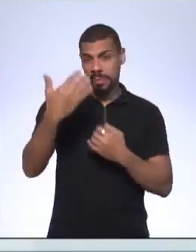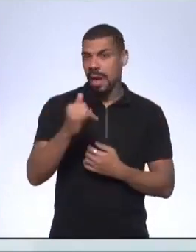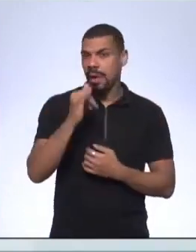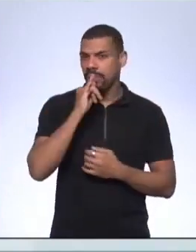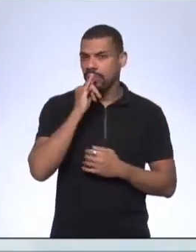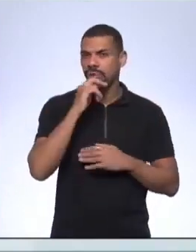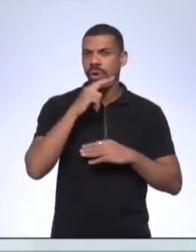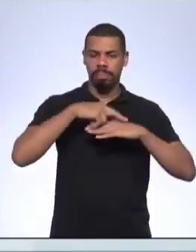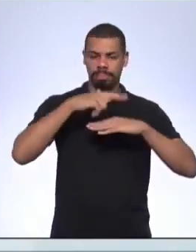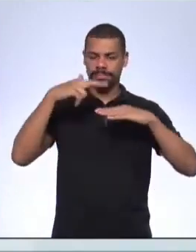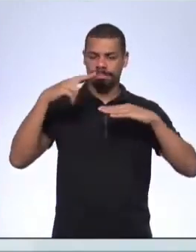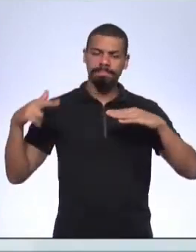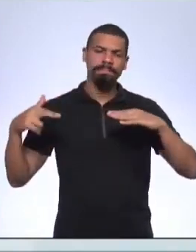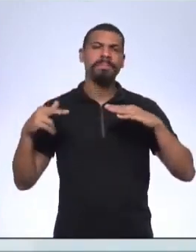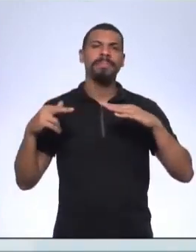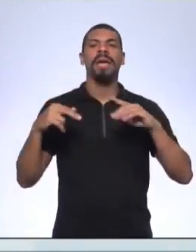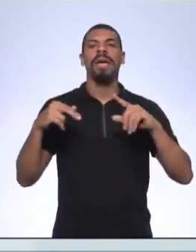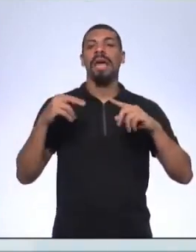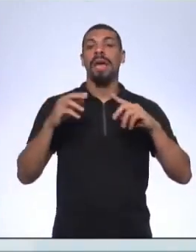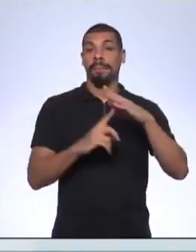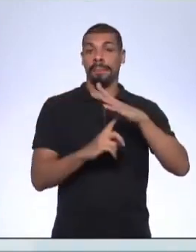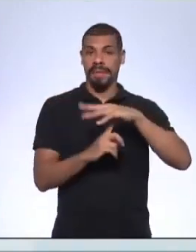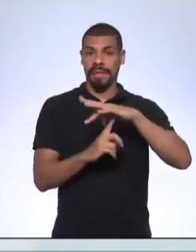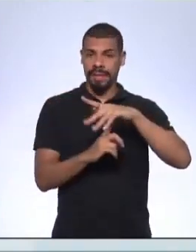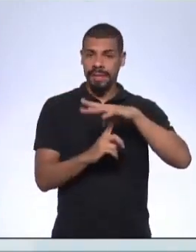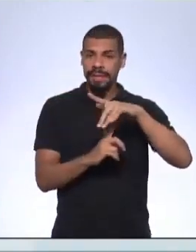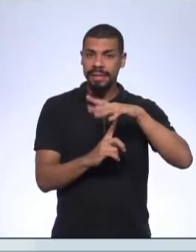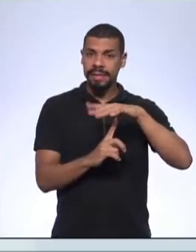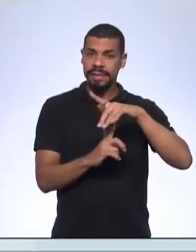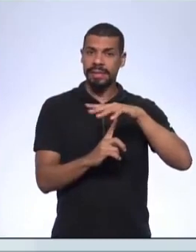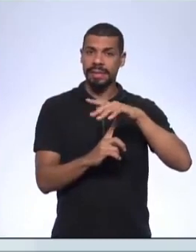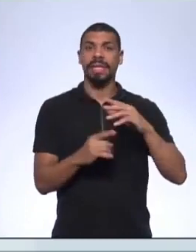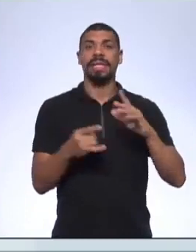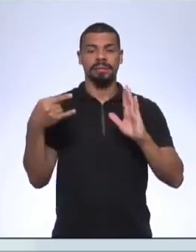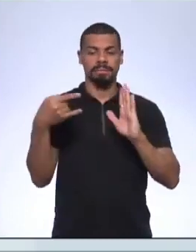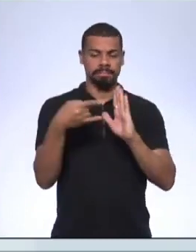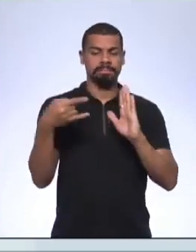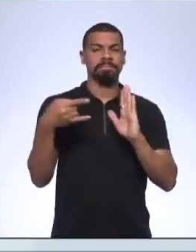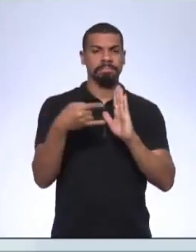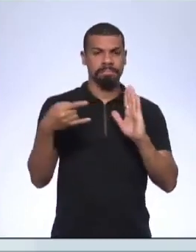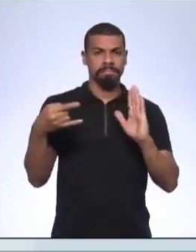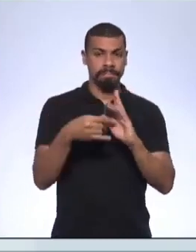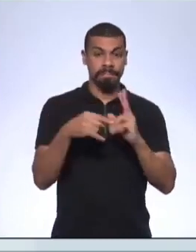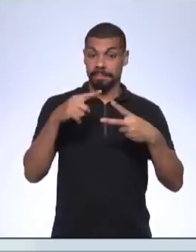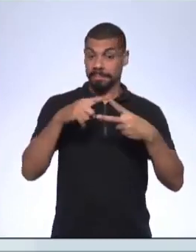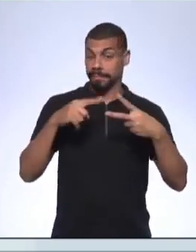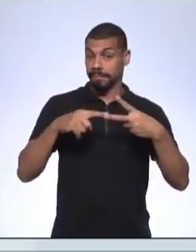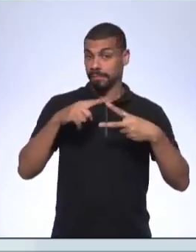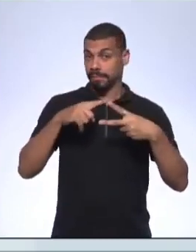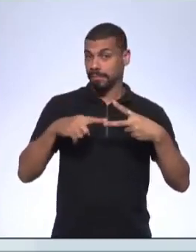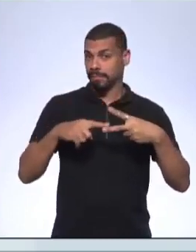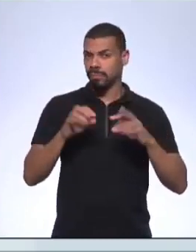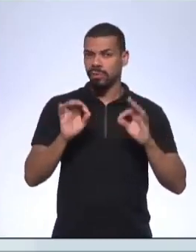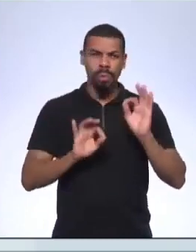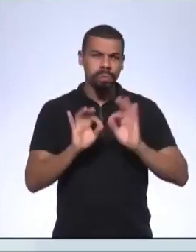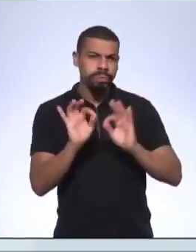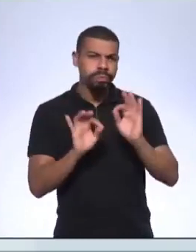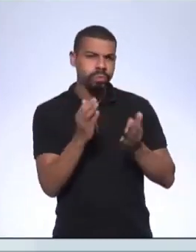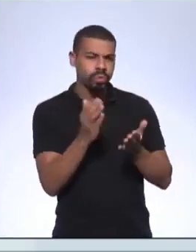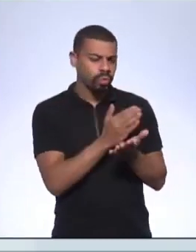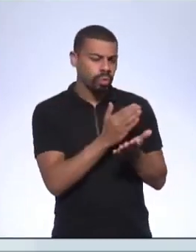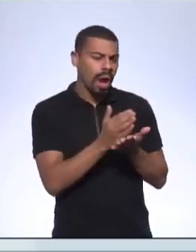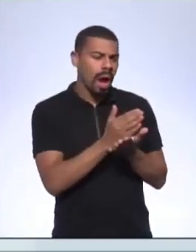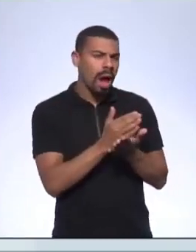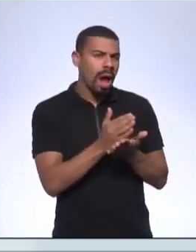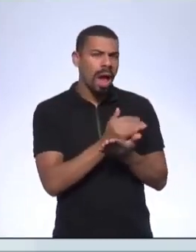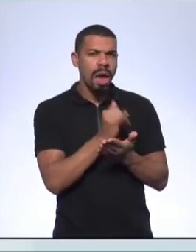ondas mecânicas e eletromagnéticas, quais vamos tratar hoje das ondas eletromagnéticas, vamos procurar organizar isso no seu caderno.